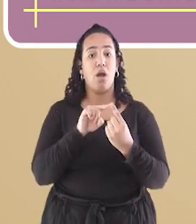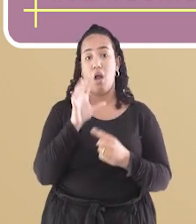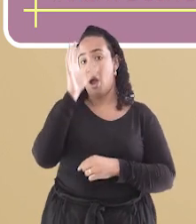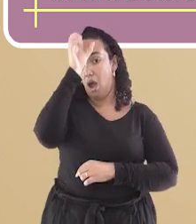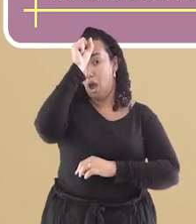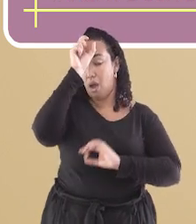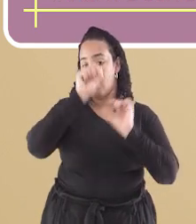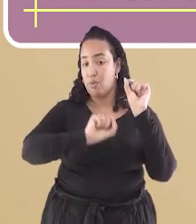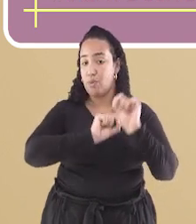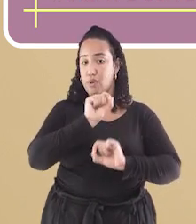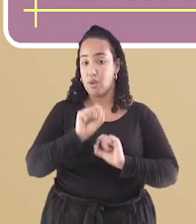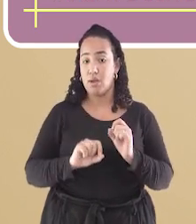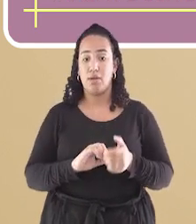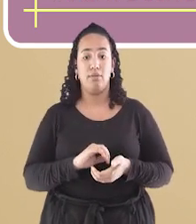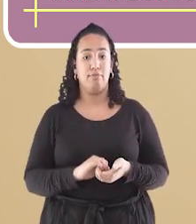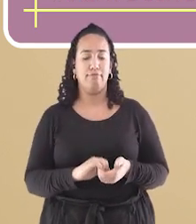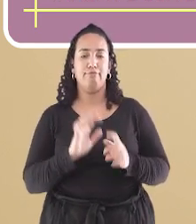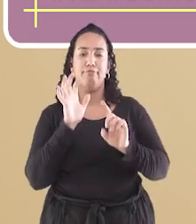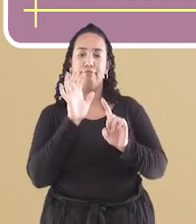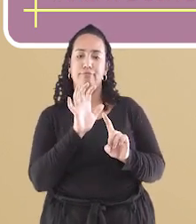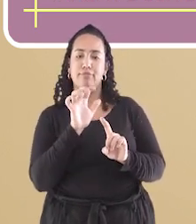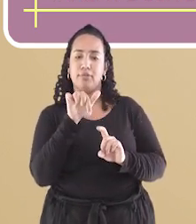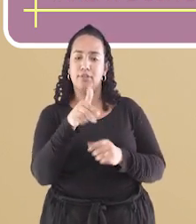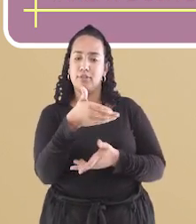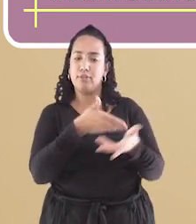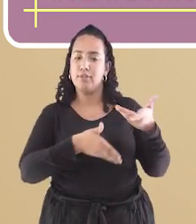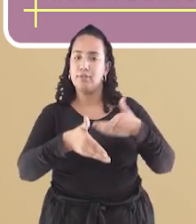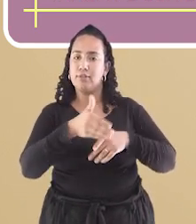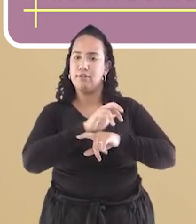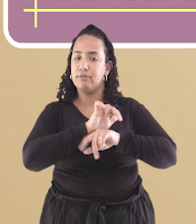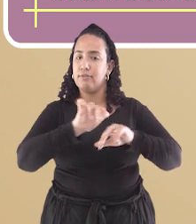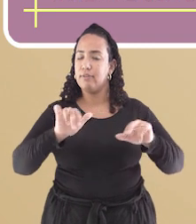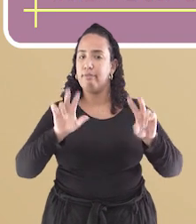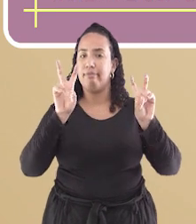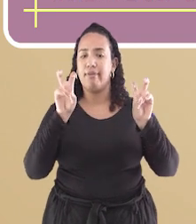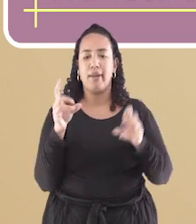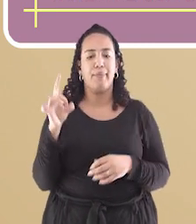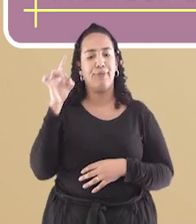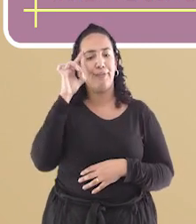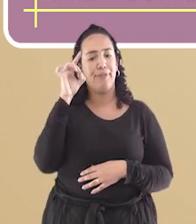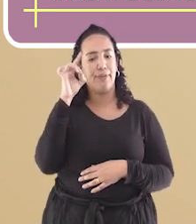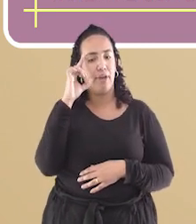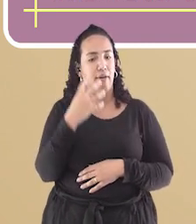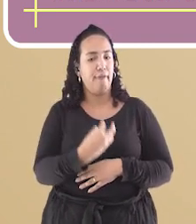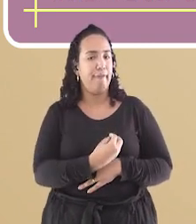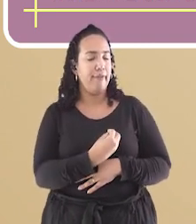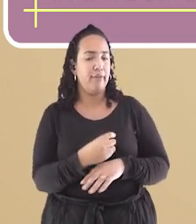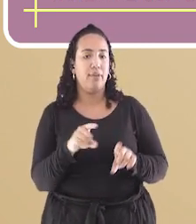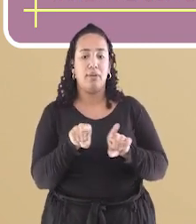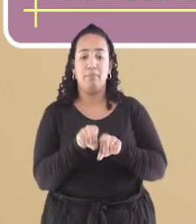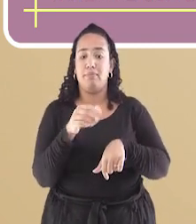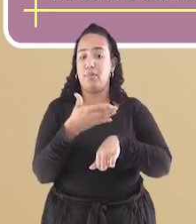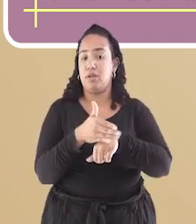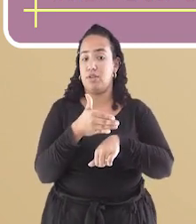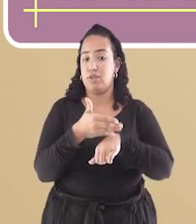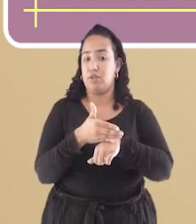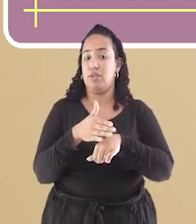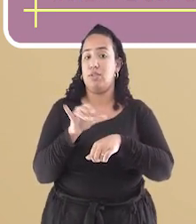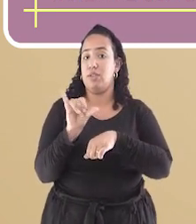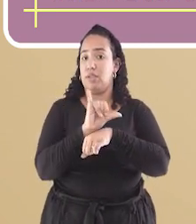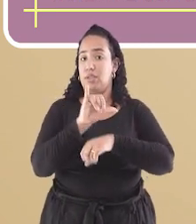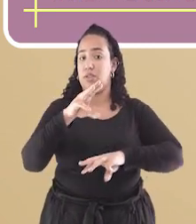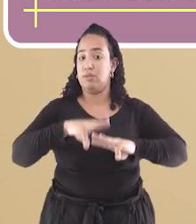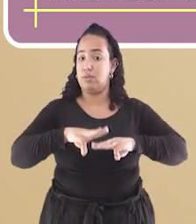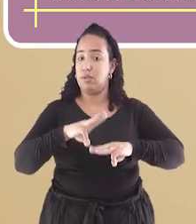de aprendizagem intervir em situações diversas relacionadas à vida cotidiana, aplicando noções